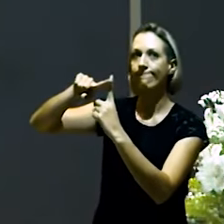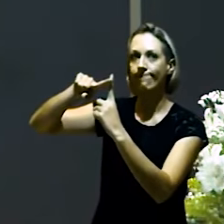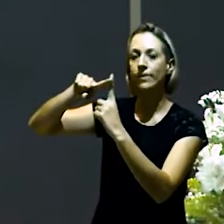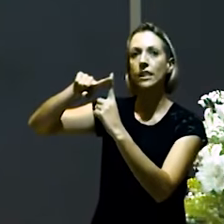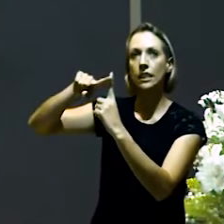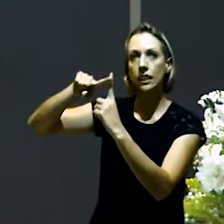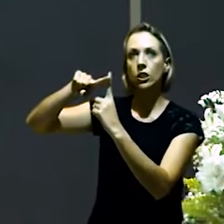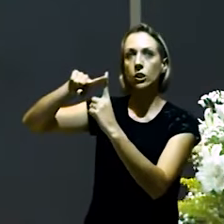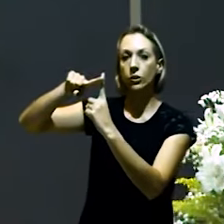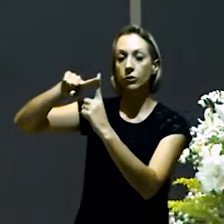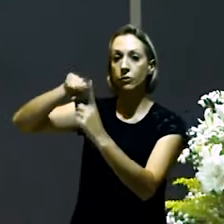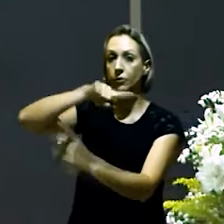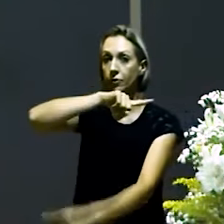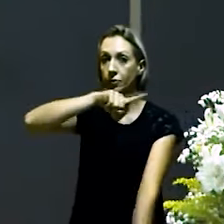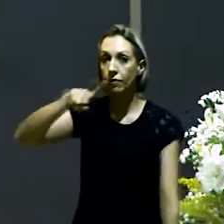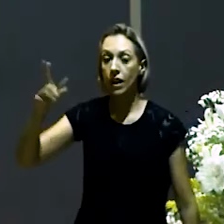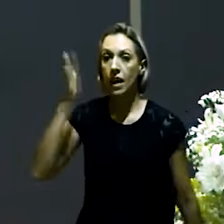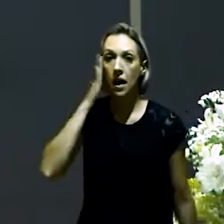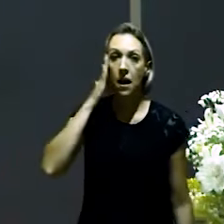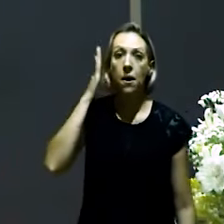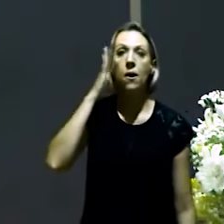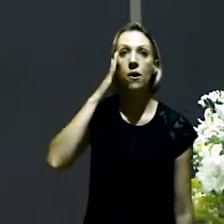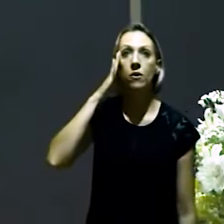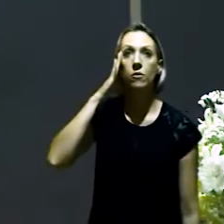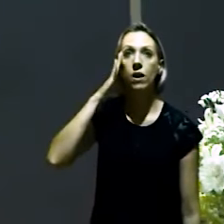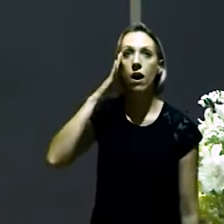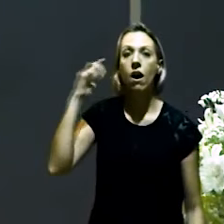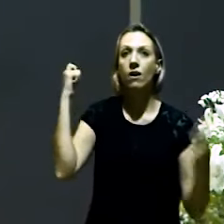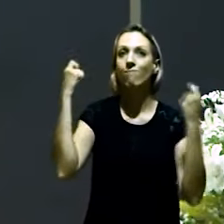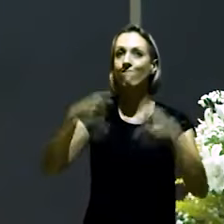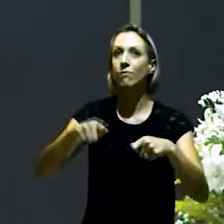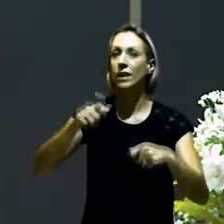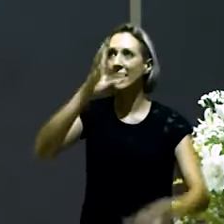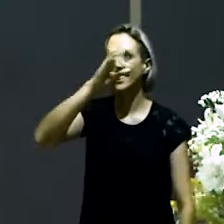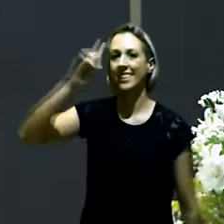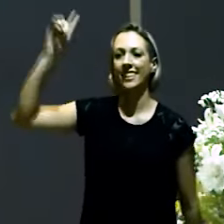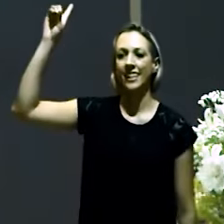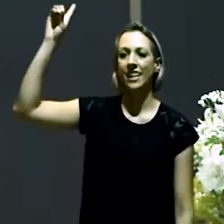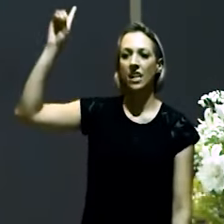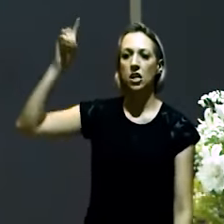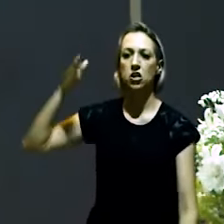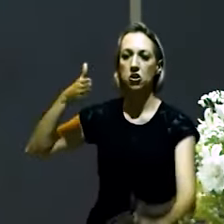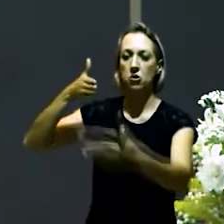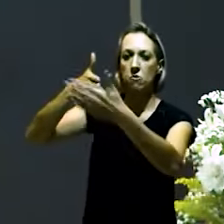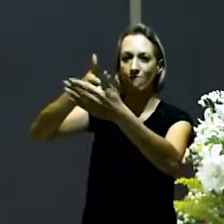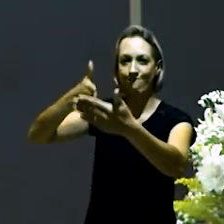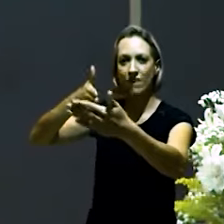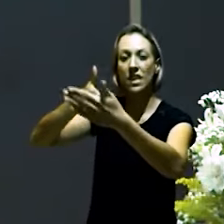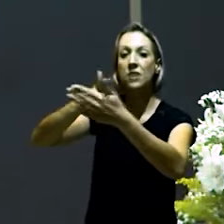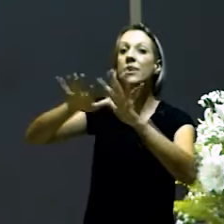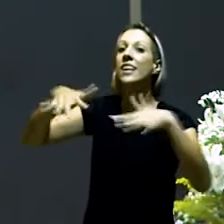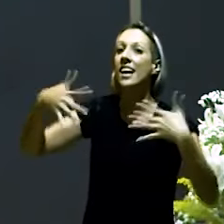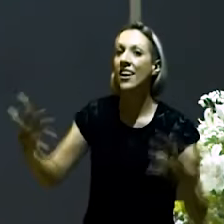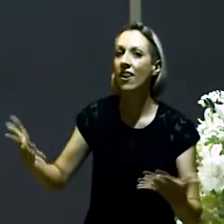cruz. Você quer saber até onde Deus é capaz de ir para punir o pecado, para extirpar o pecado, para derramar a sua justiça?